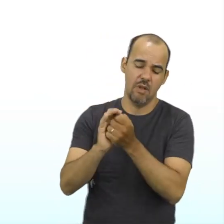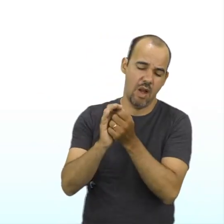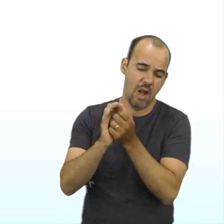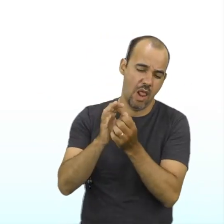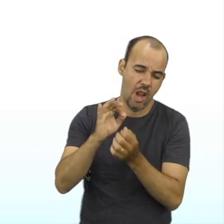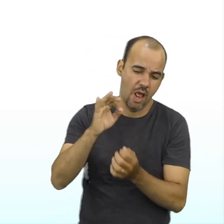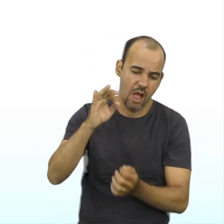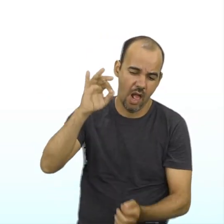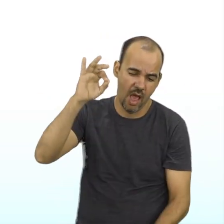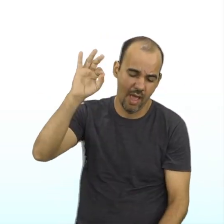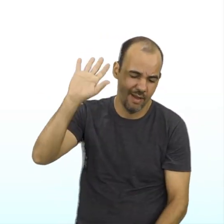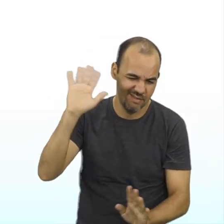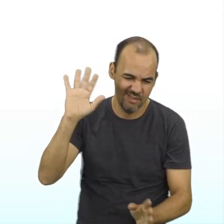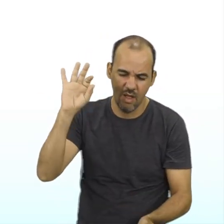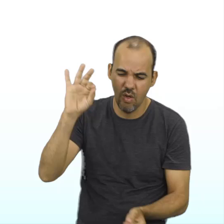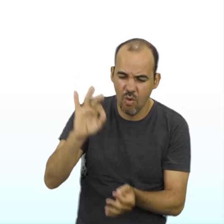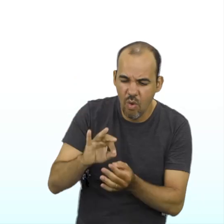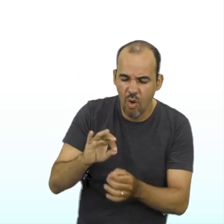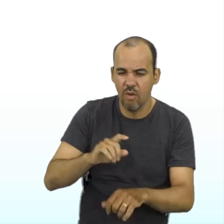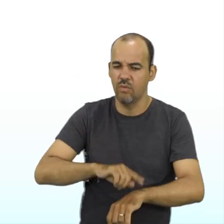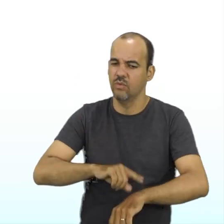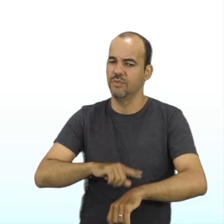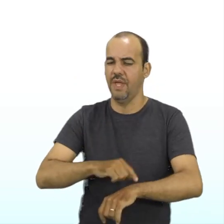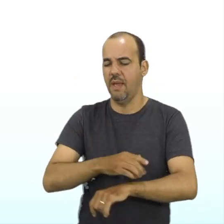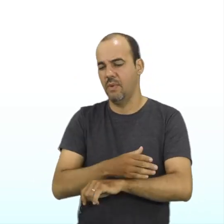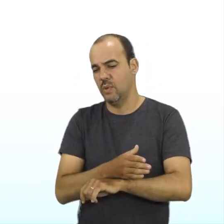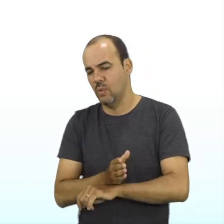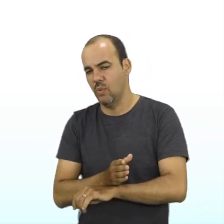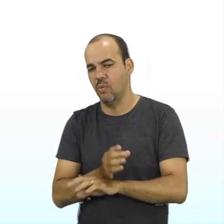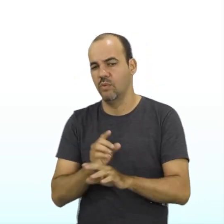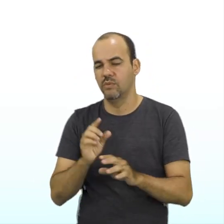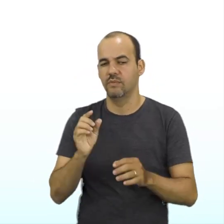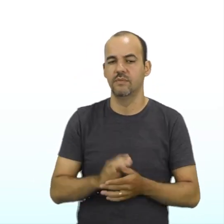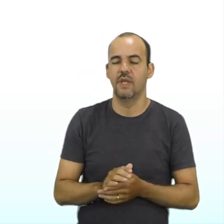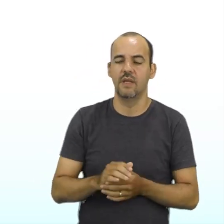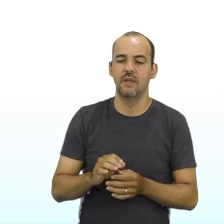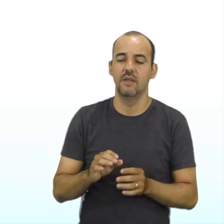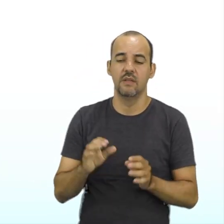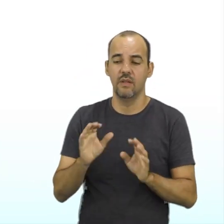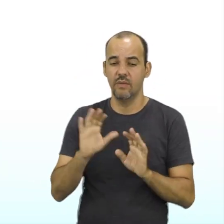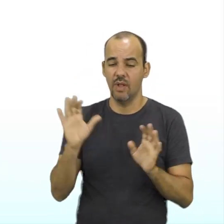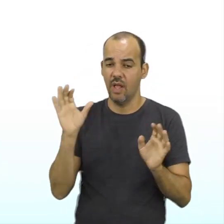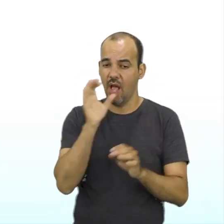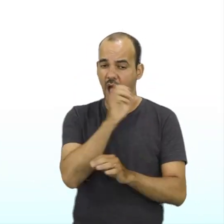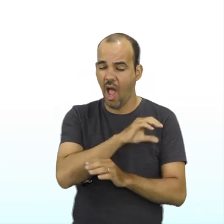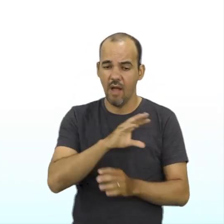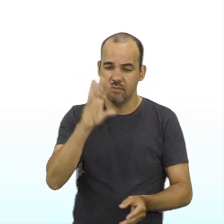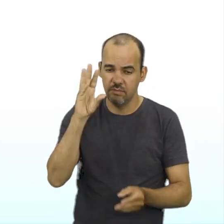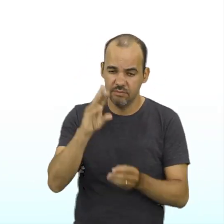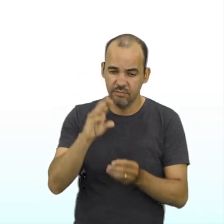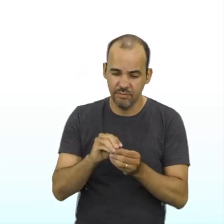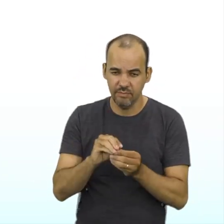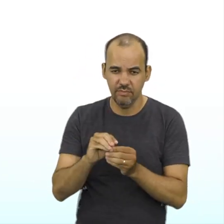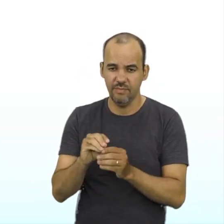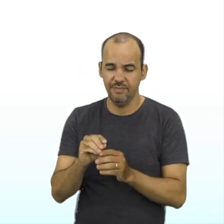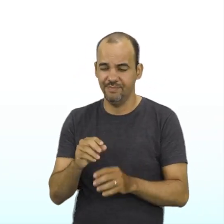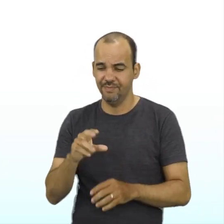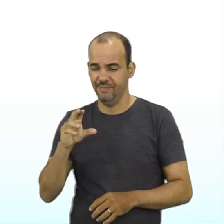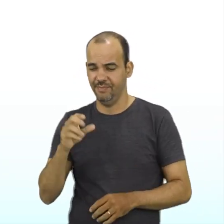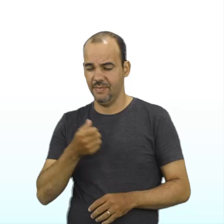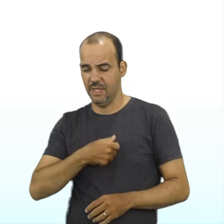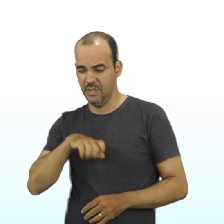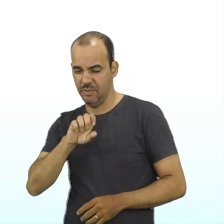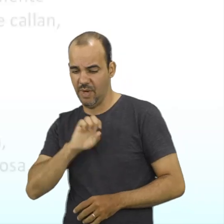analisar todo o vocabulário com vocês, mas a gente vai rapidamente fazer aí a transição do espanhol para